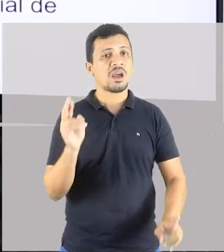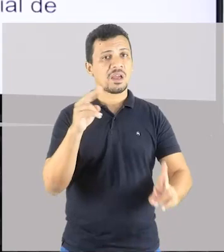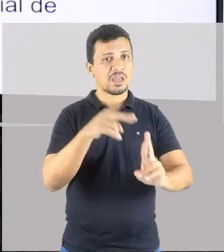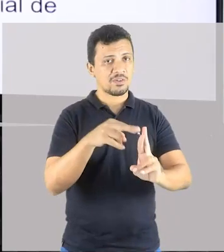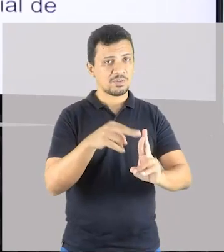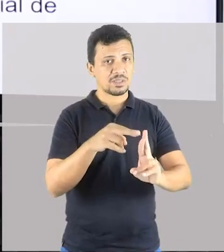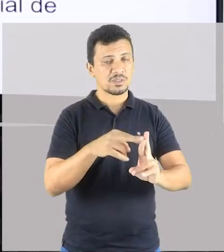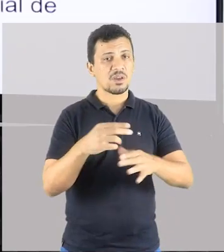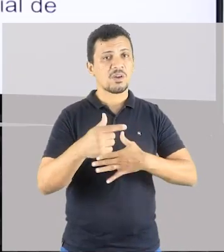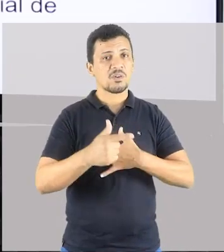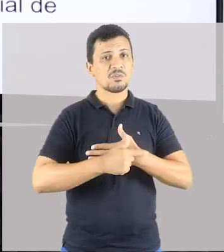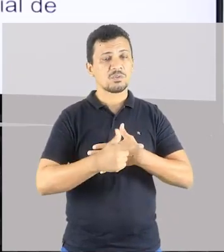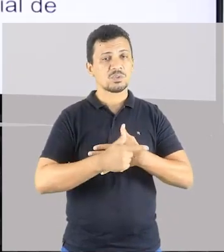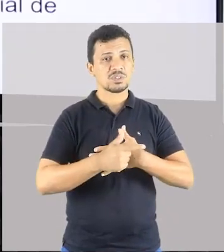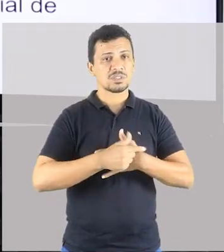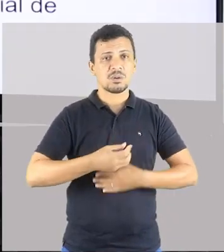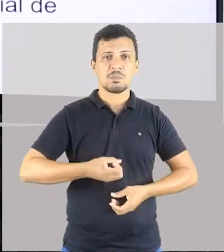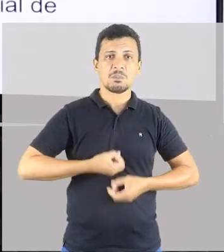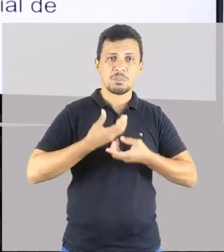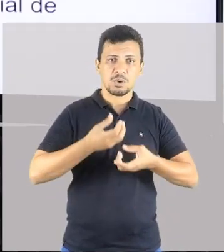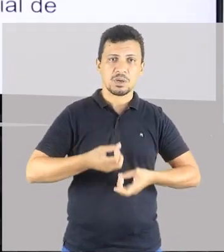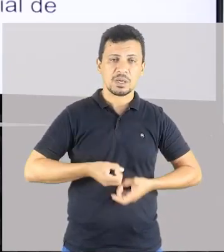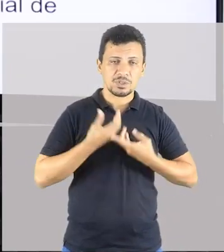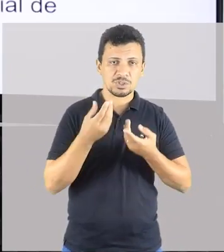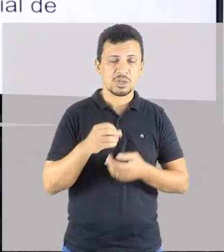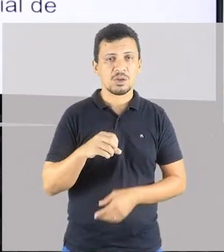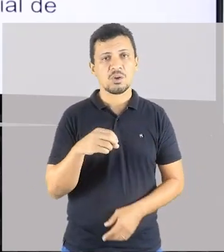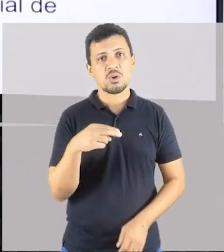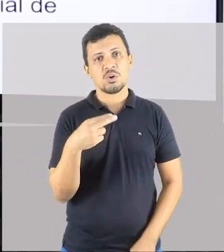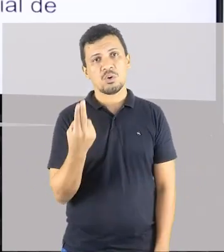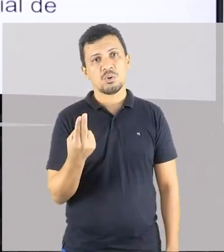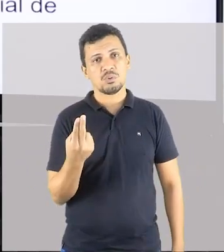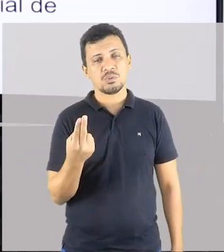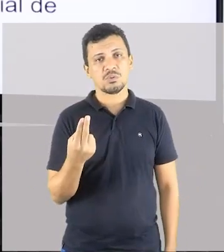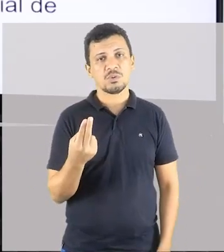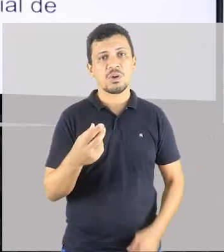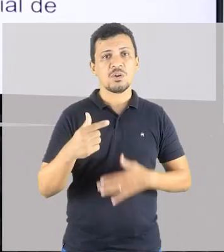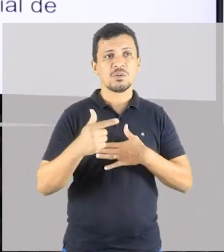função poética, ou chamada de função